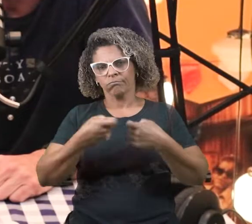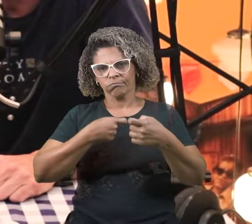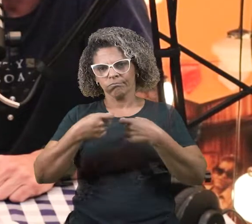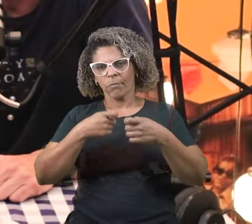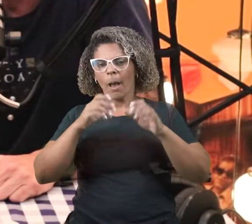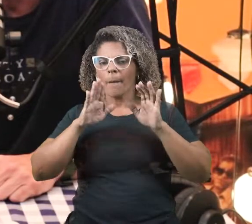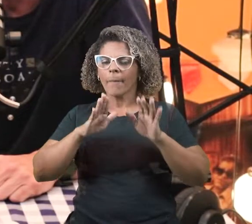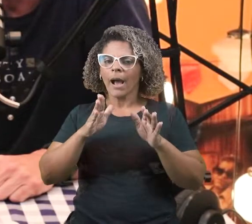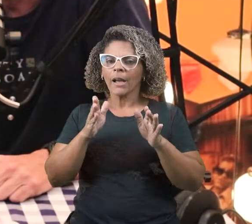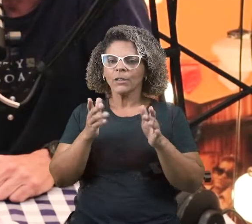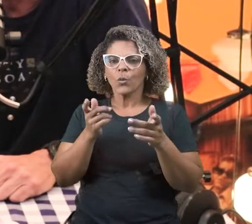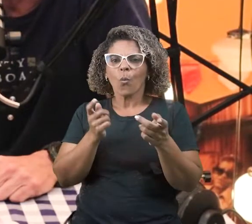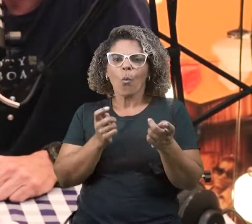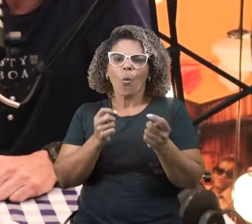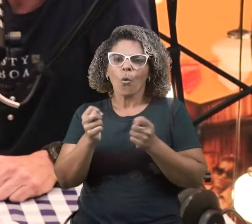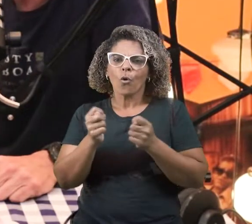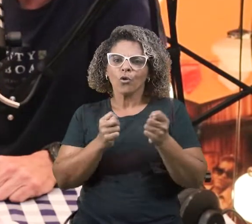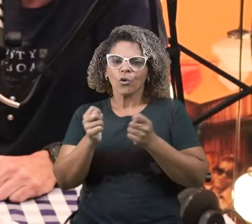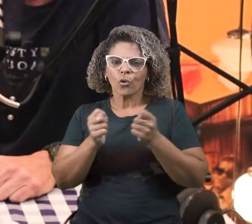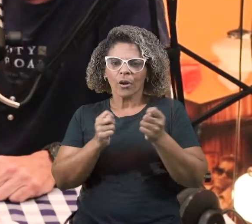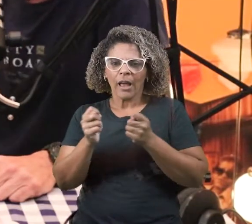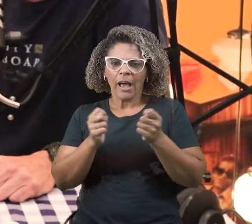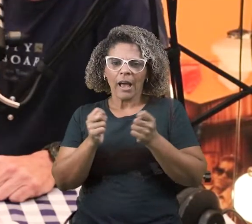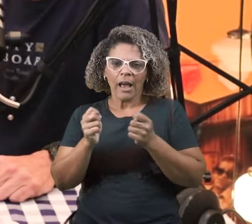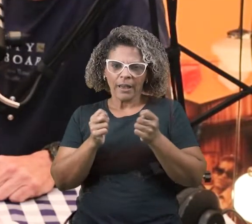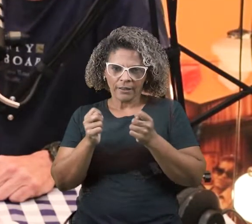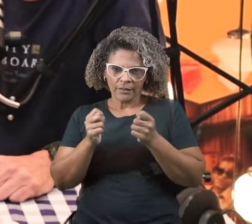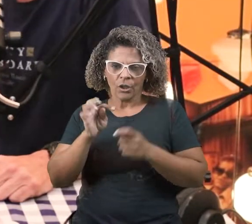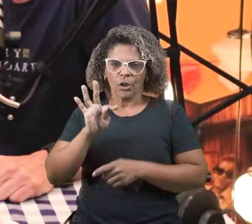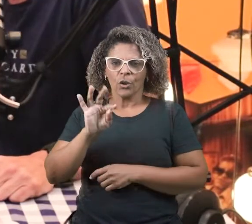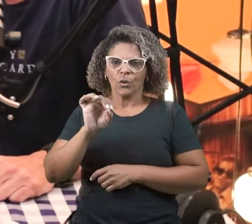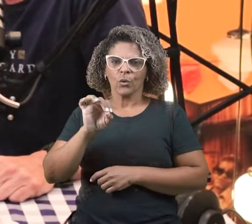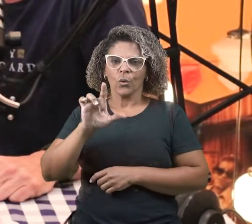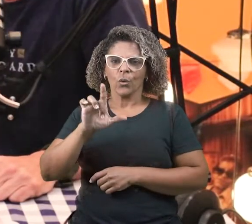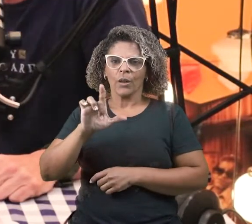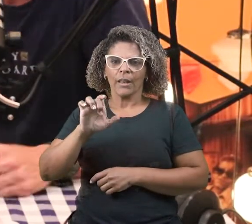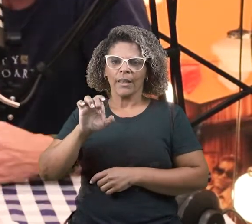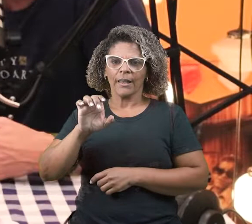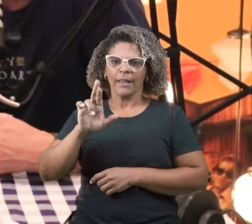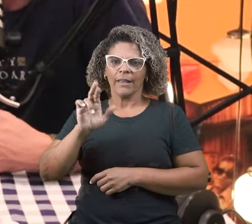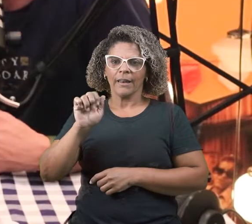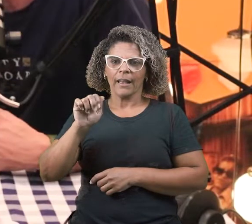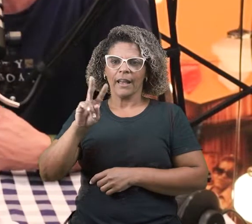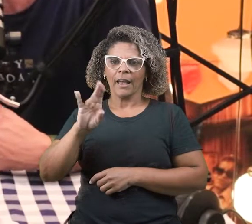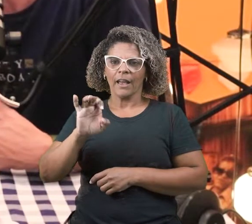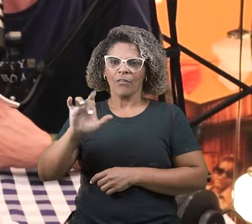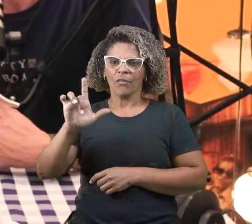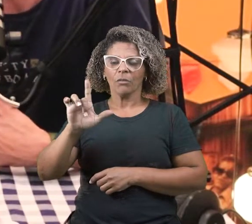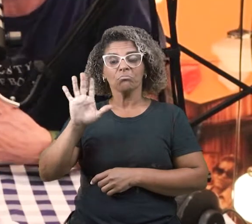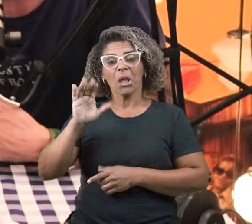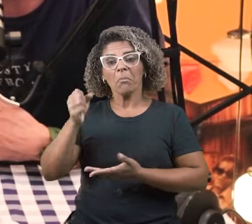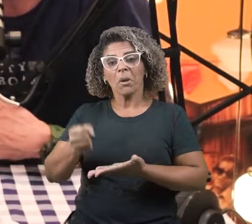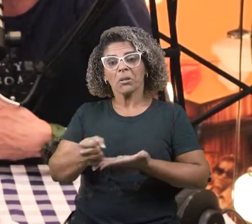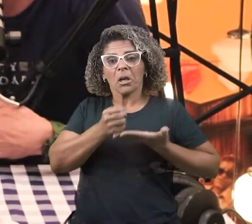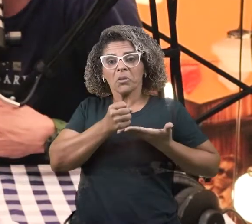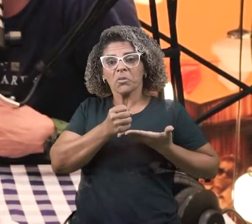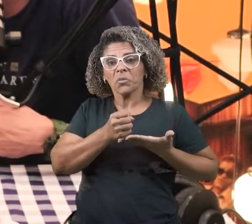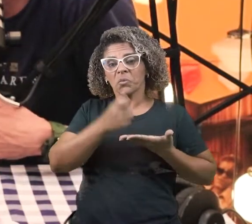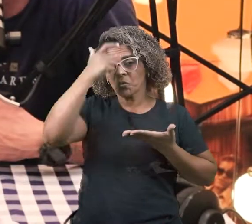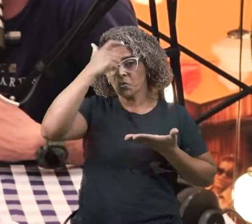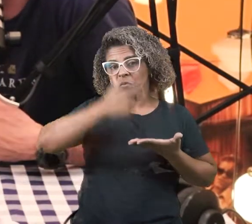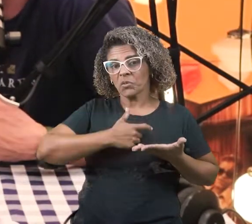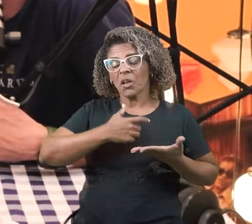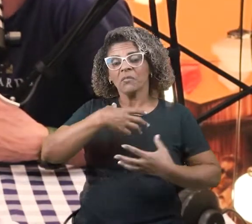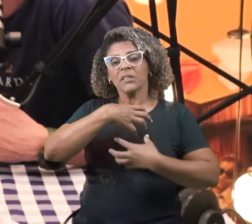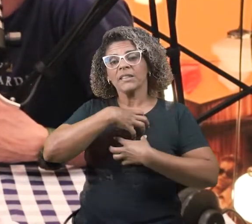Você tem algumas vantagens. Você sente melhor o toque. Sua sensibilidade aumenta. A sensibilidade aumenta. Verde, fica mais verde.